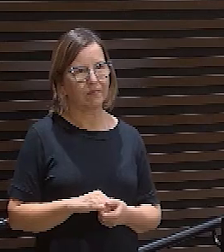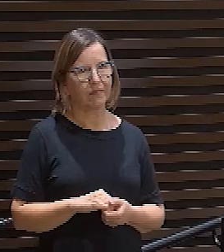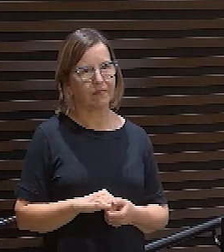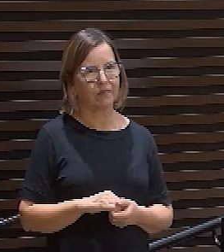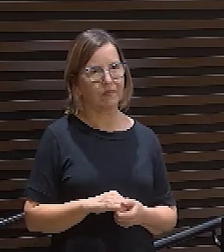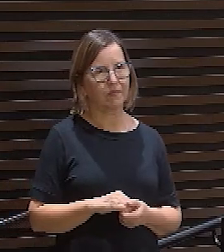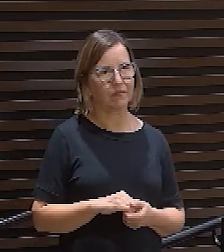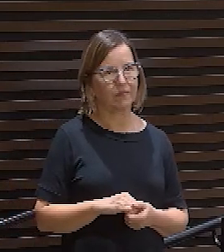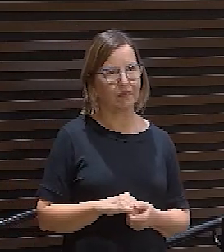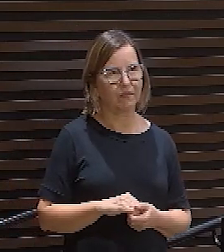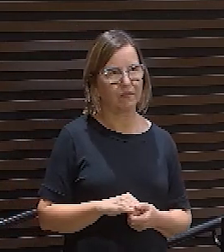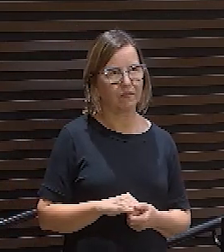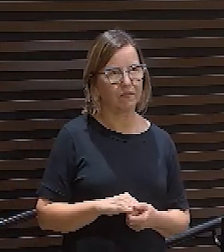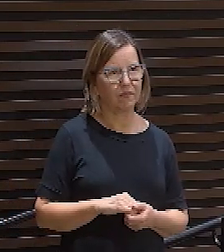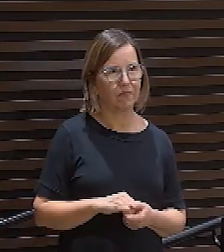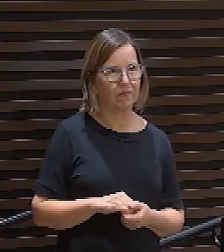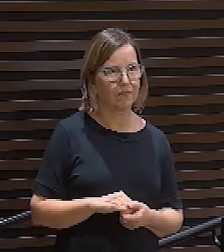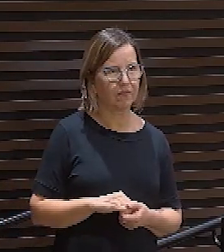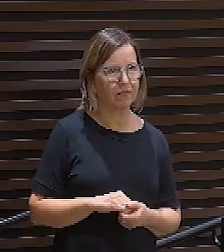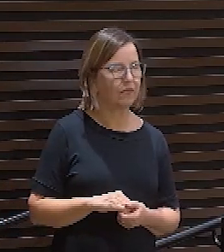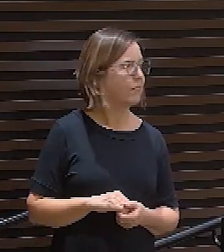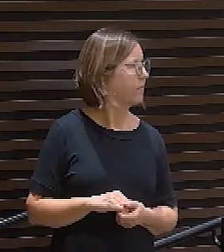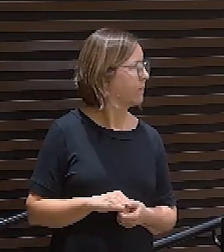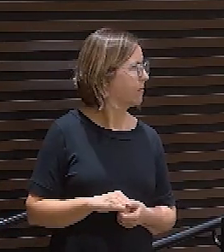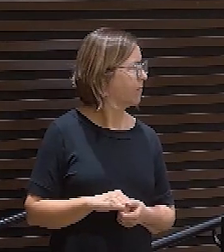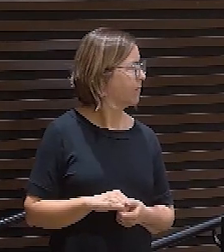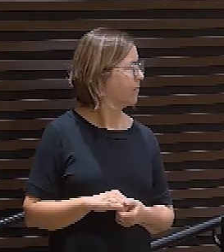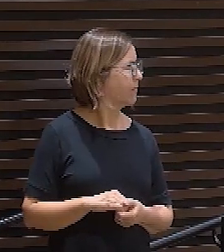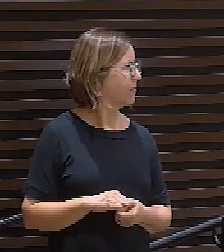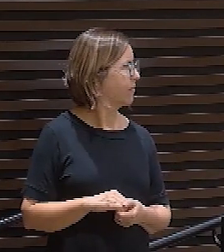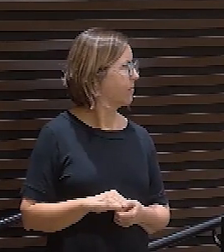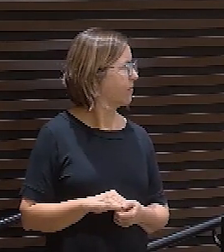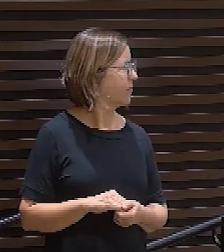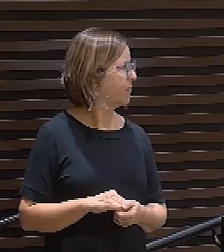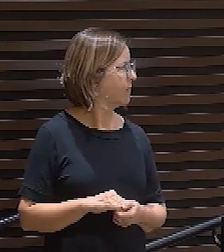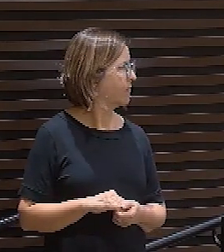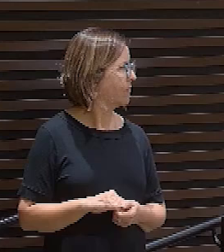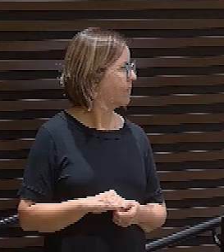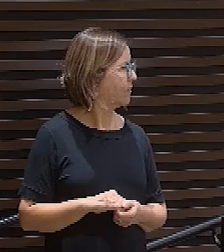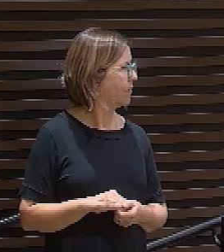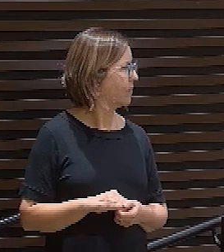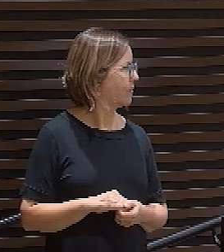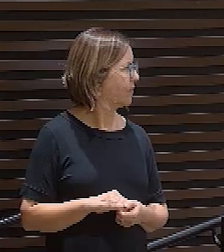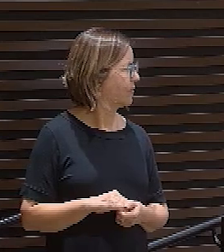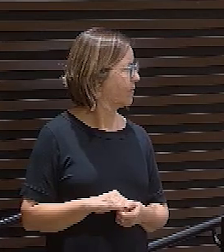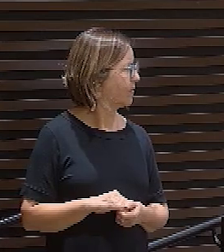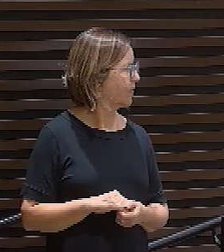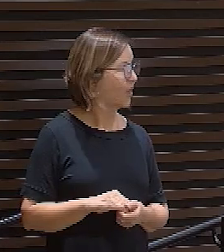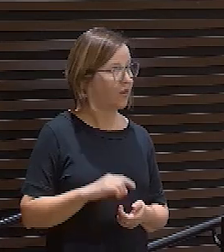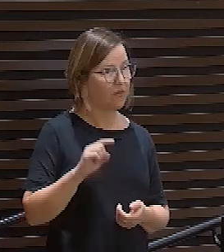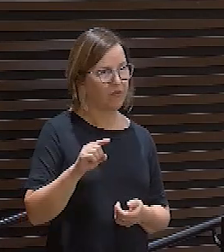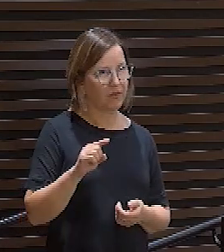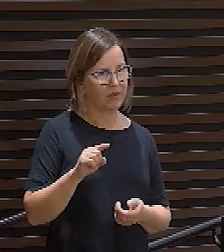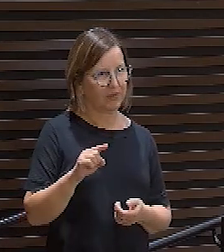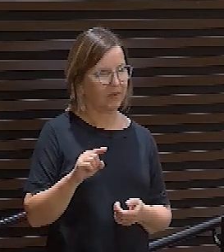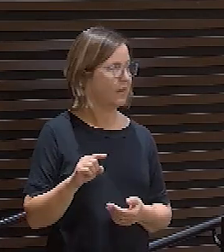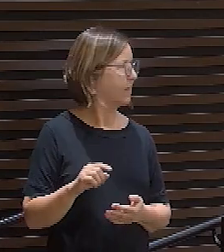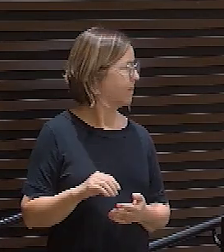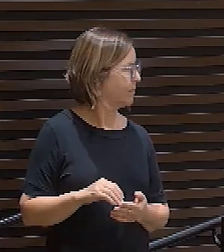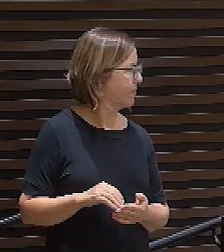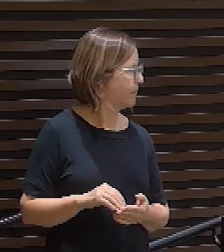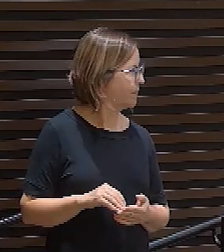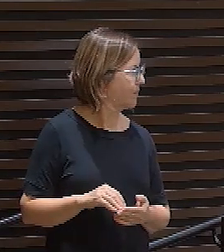Você acha loucura tentar acertar o sol com uma pedra? Eu te garanto, você tem mais chance de fazer